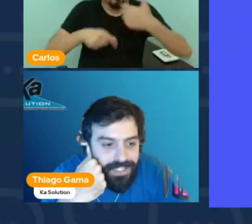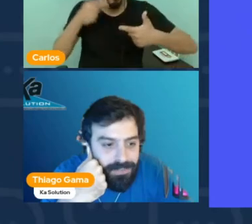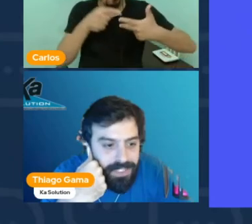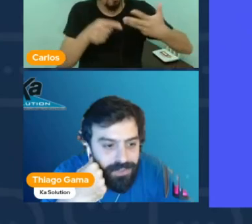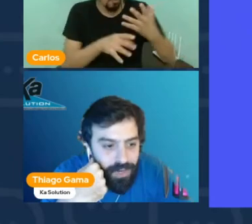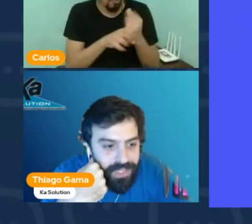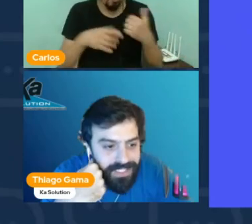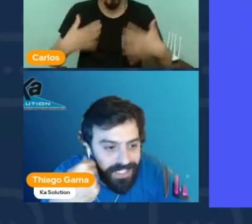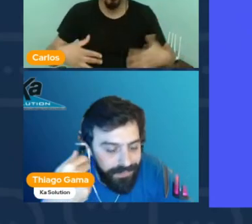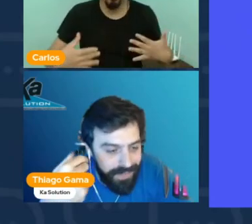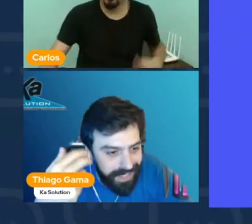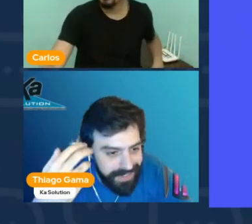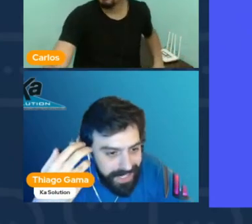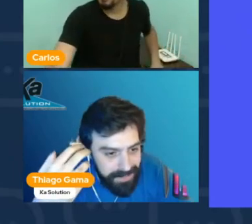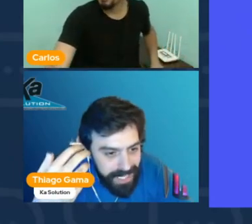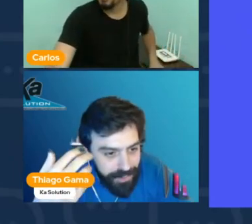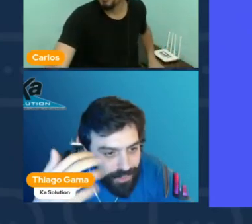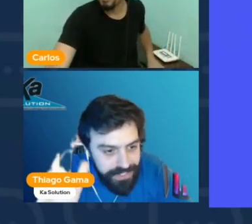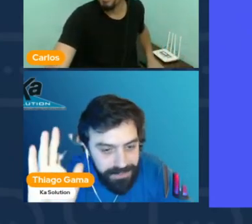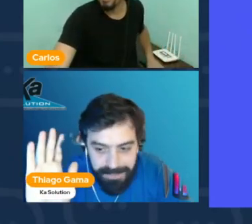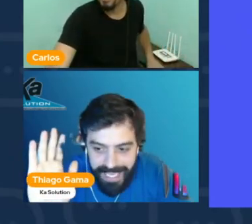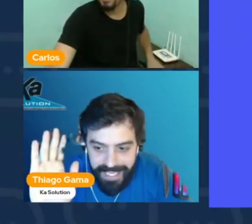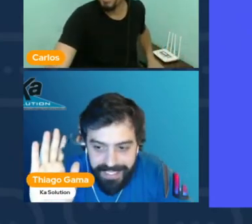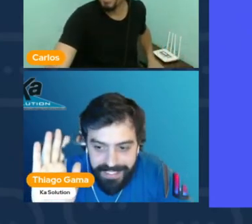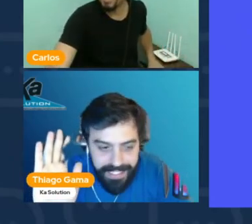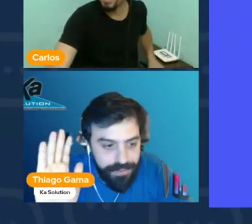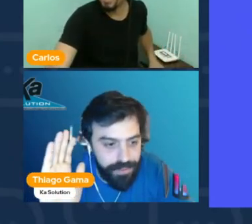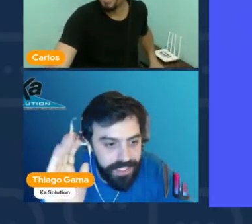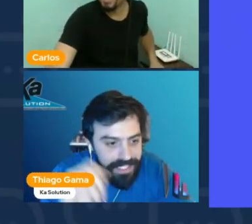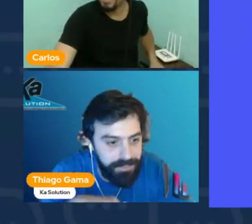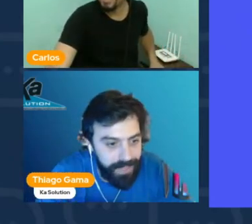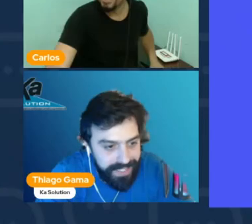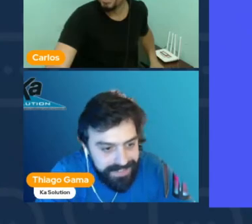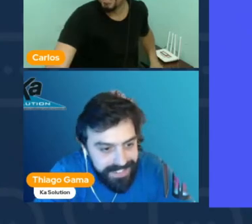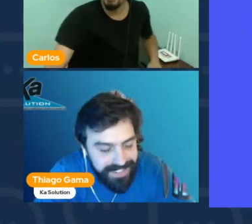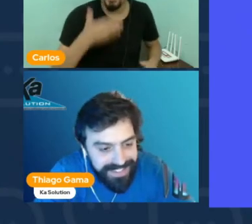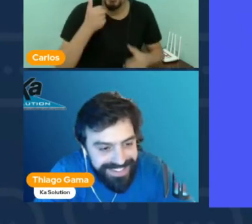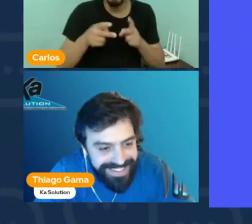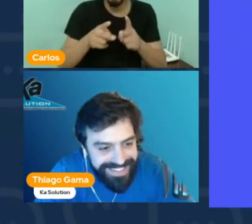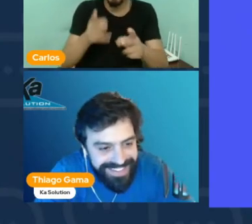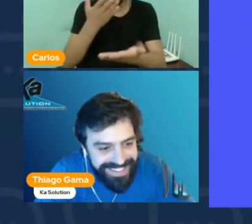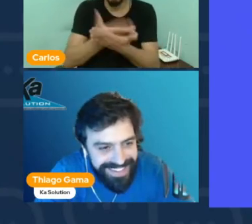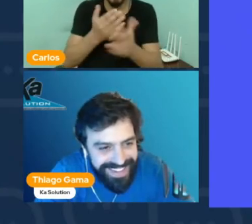não acham, pessoal, que a gente tem que ficar até 00:30 aqui estudando a AWS?